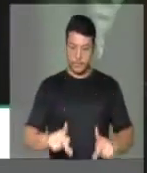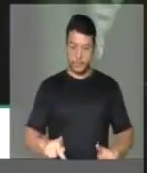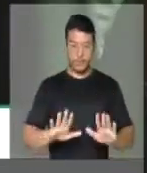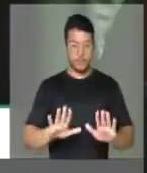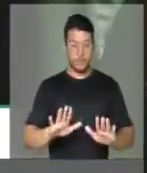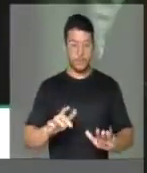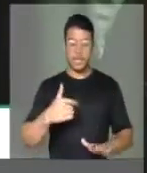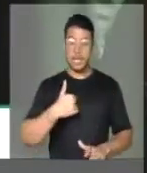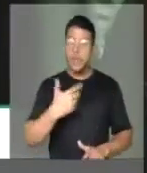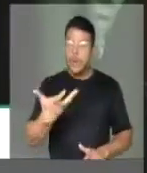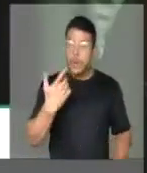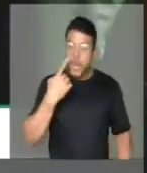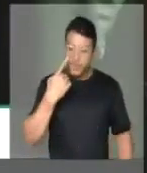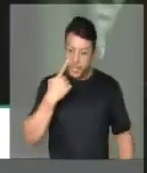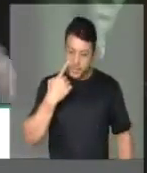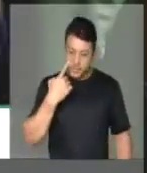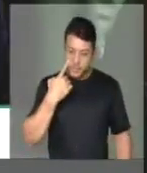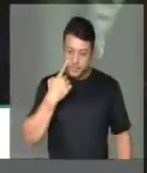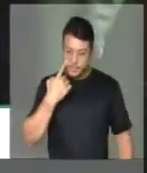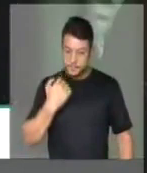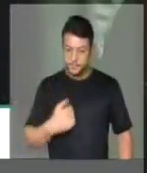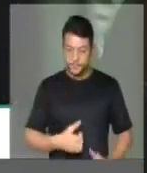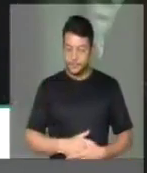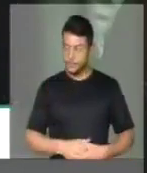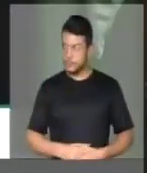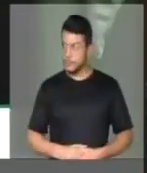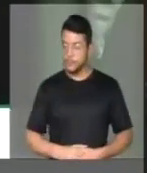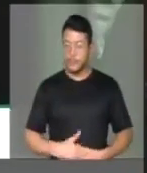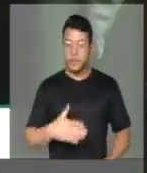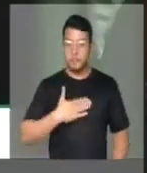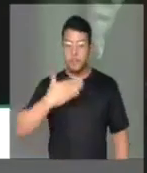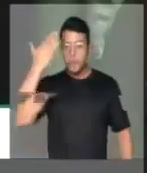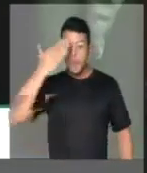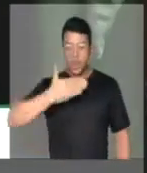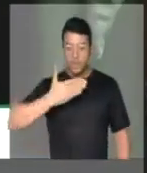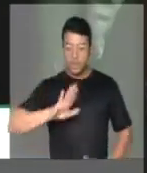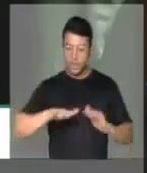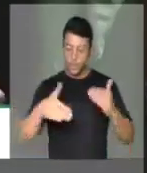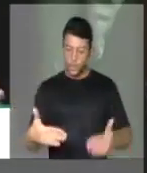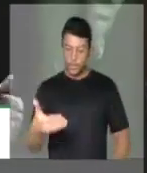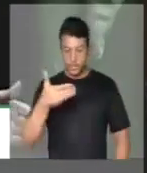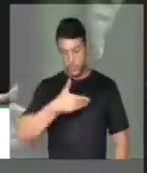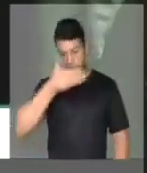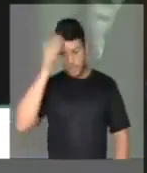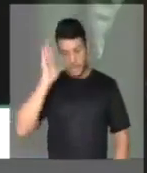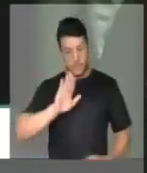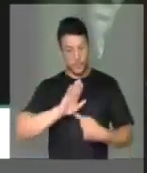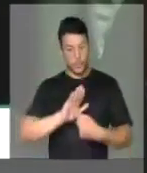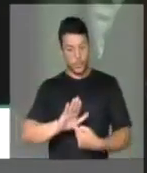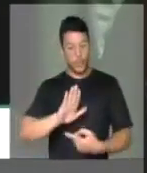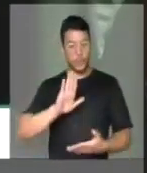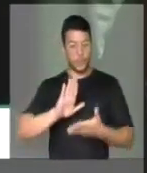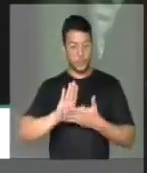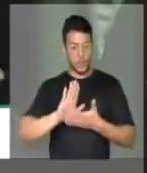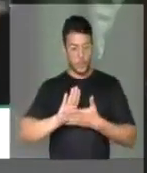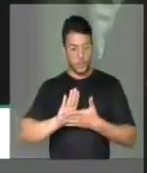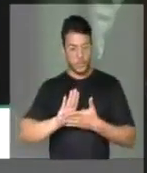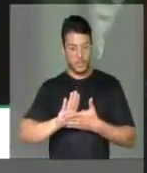é pago pra ver é pago pra ver quando os homens se apresentou aqui a sua proposta